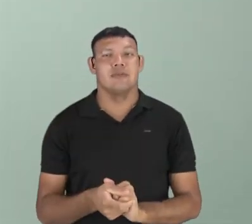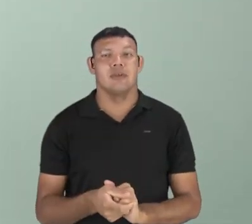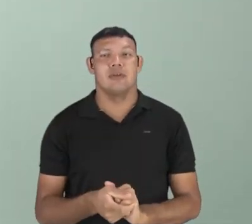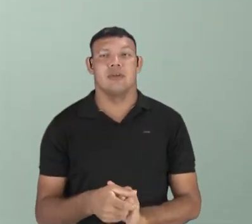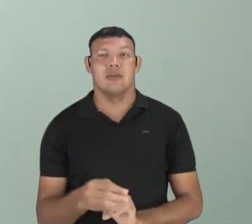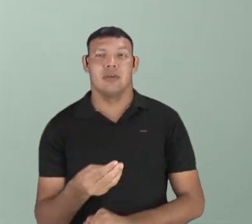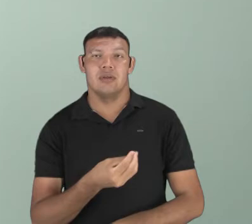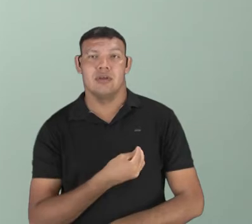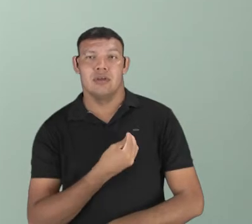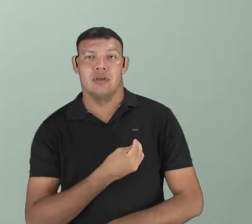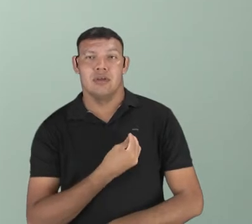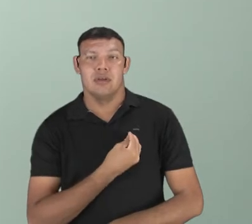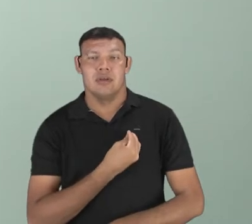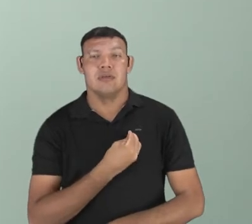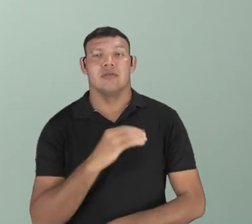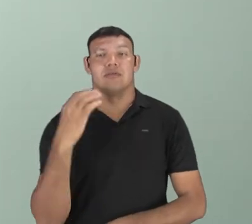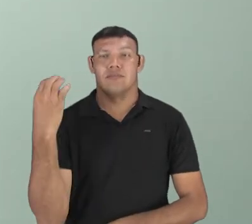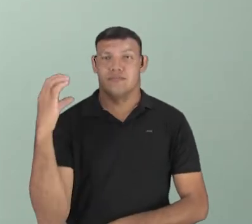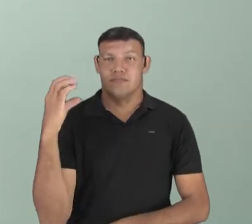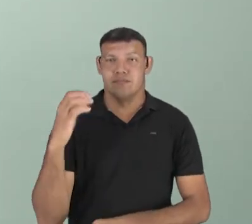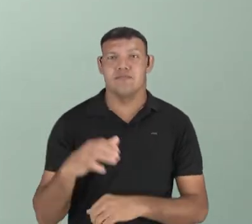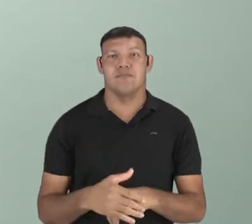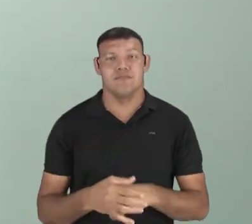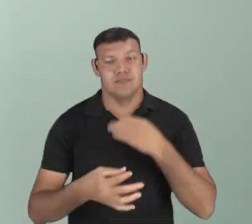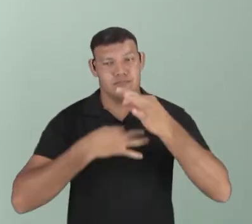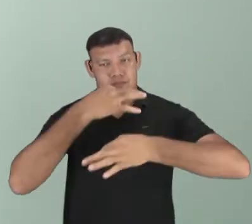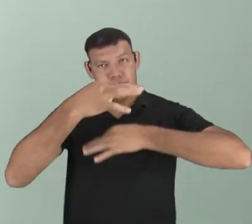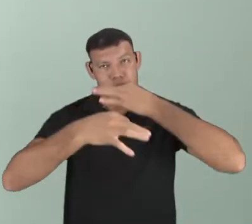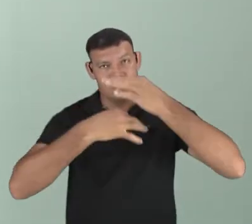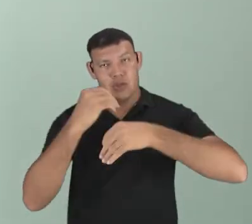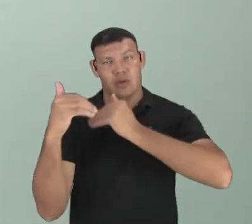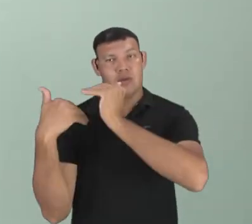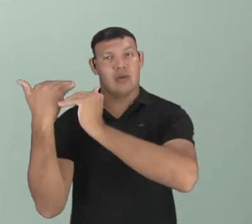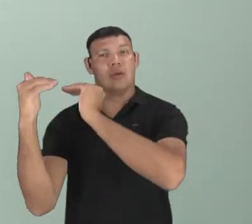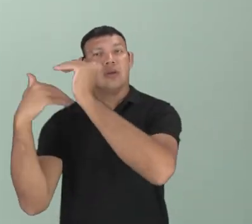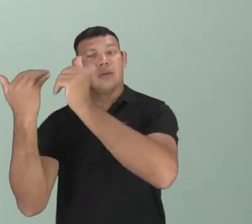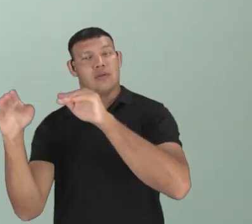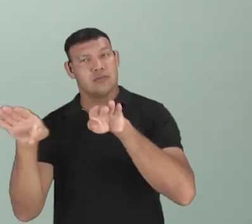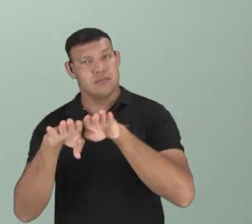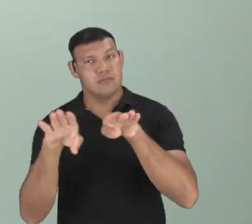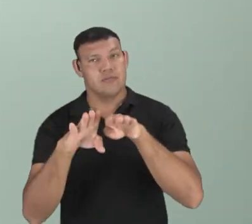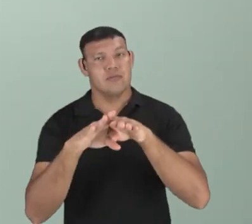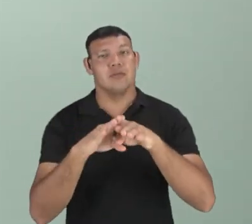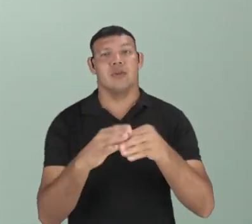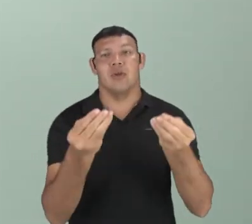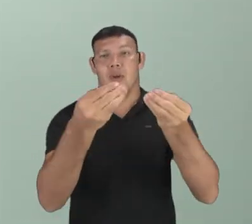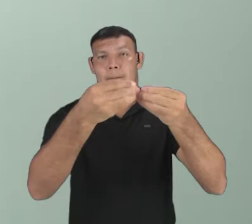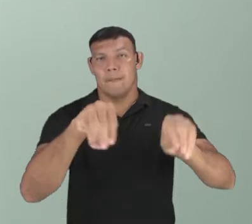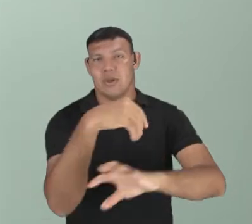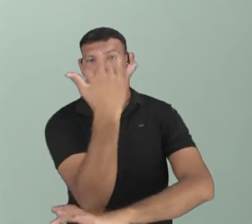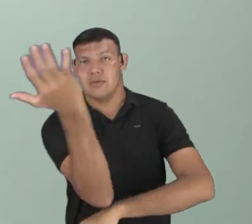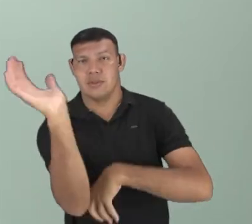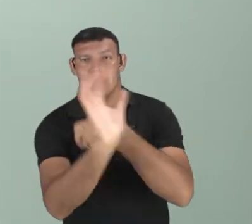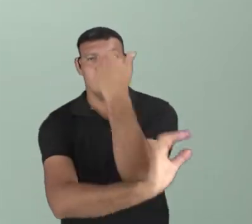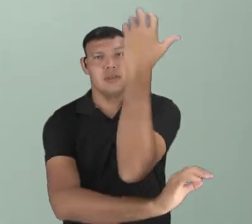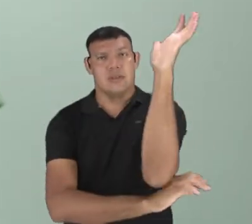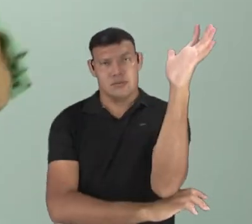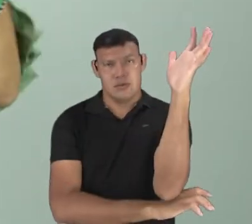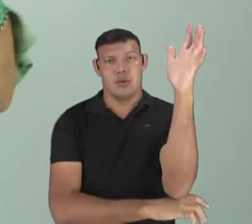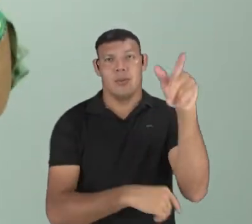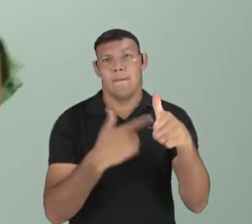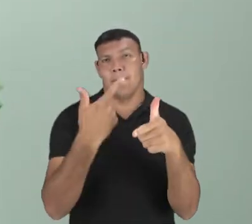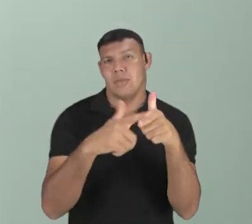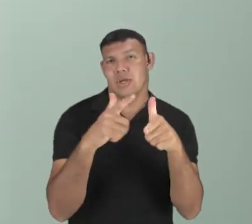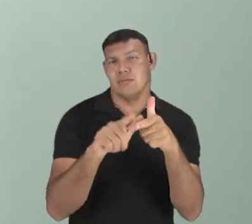das grandes críticas do avanço seria também a catástrofe ambiental, a crise climática que nós estamos vivendo. Então, uma